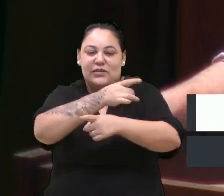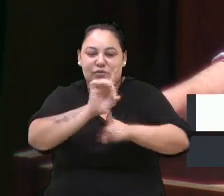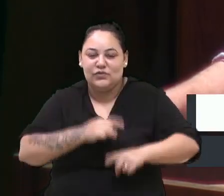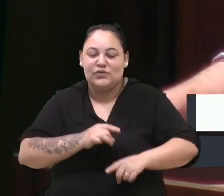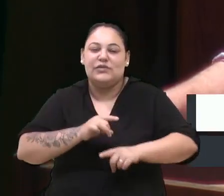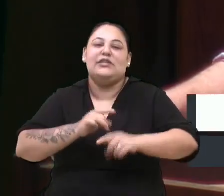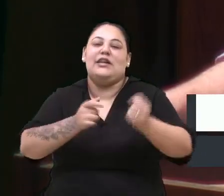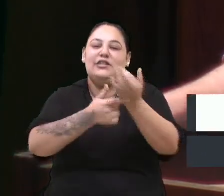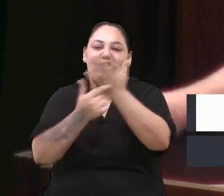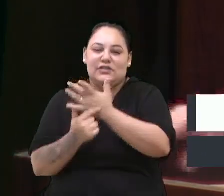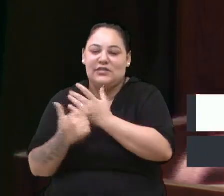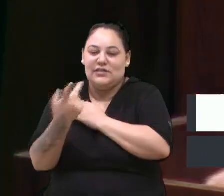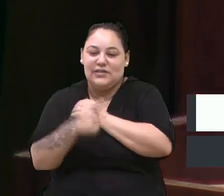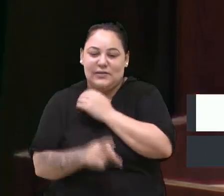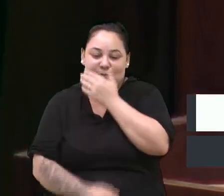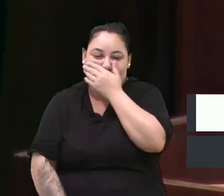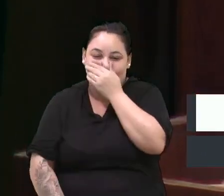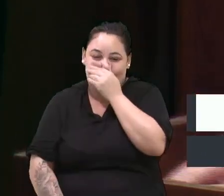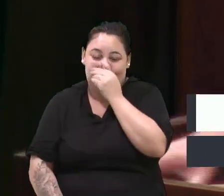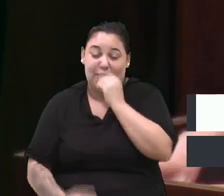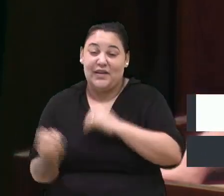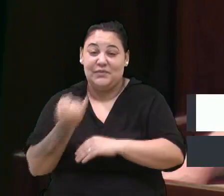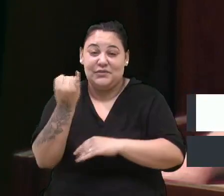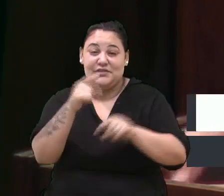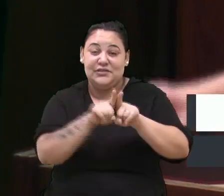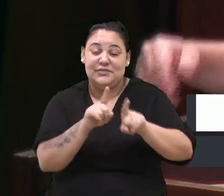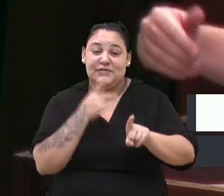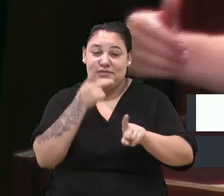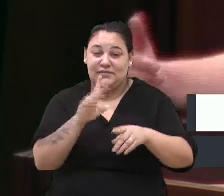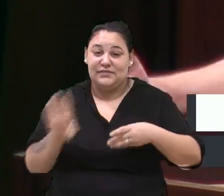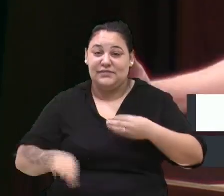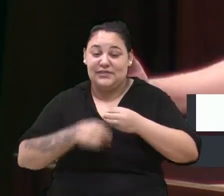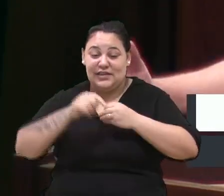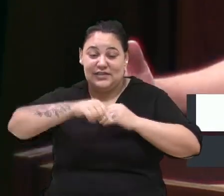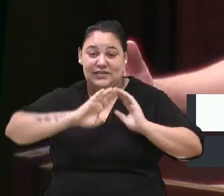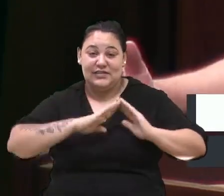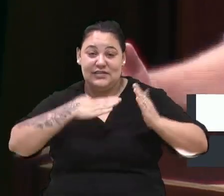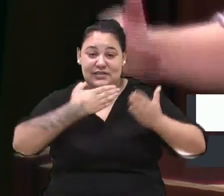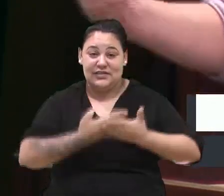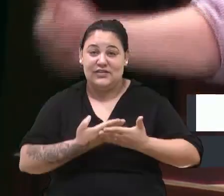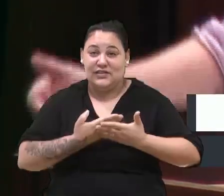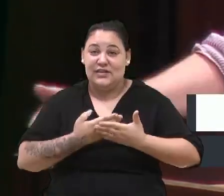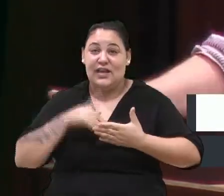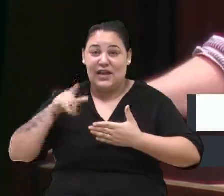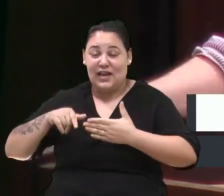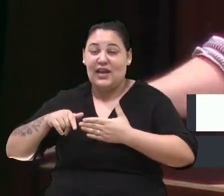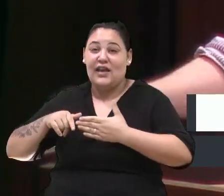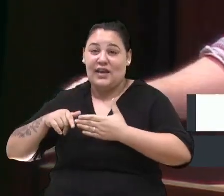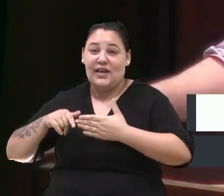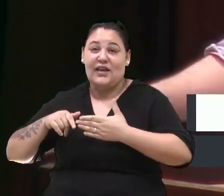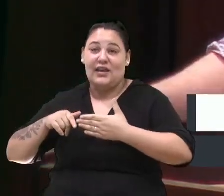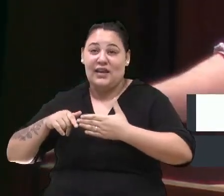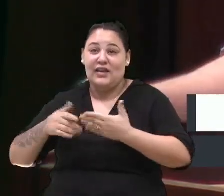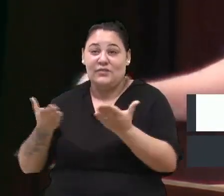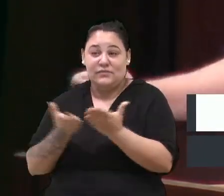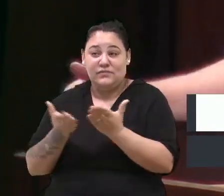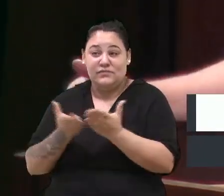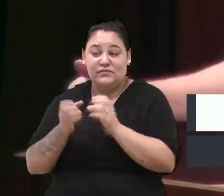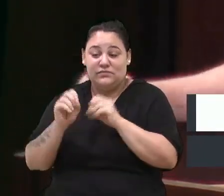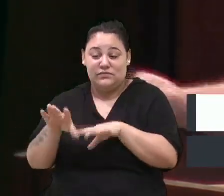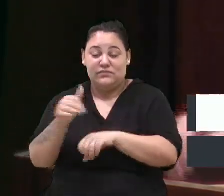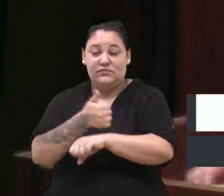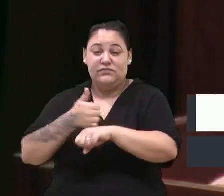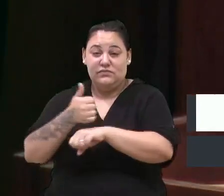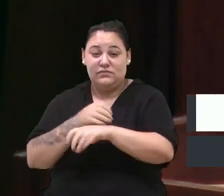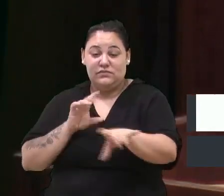artistas caxienses. E é importante dizer que essa escola ela é formadora vamos dizer, de profissionais